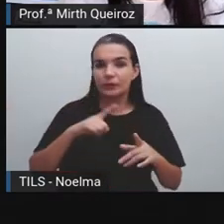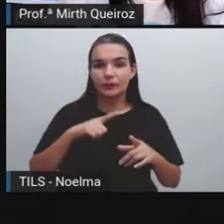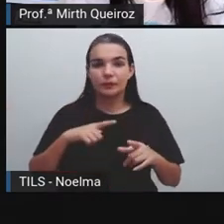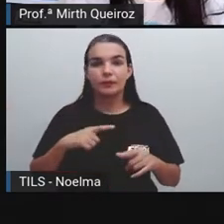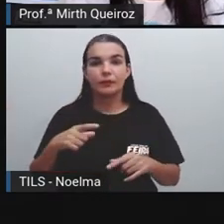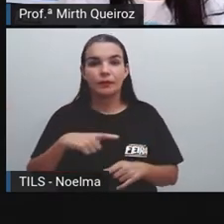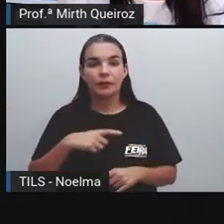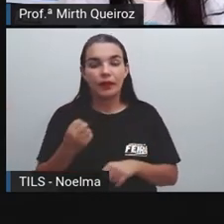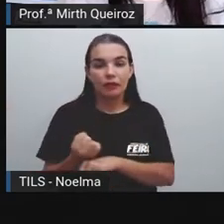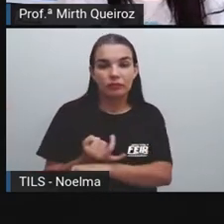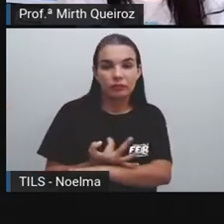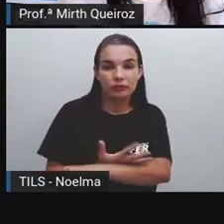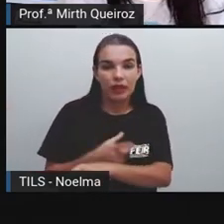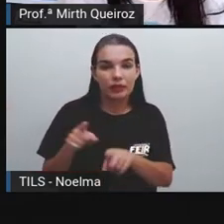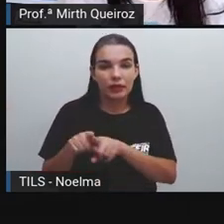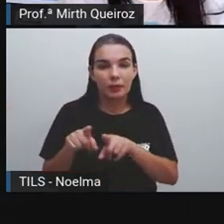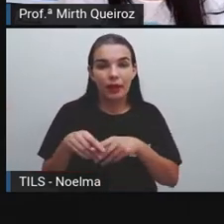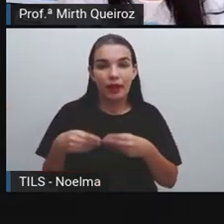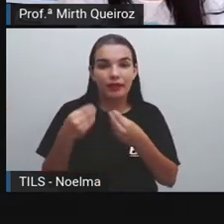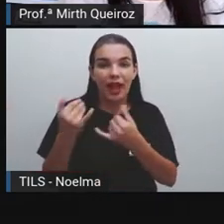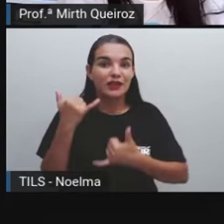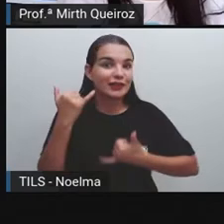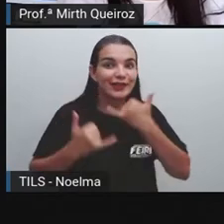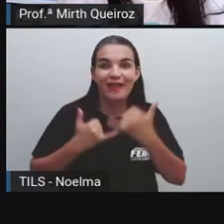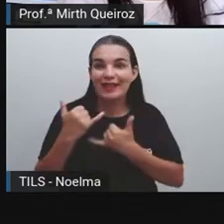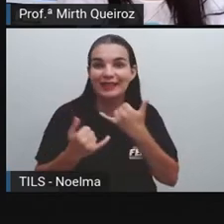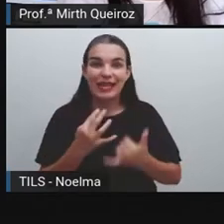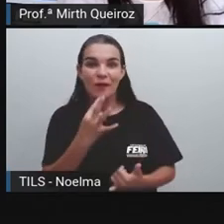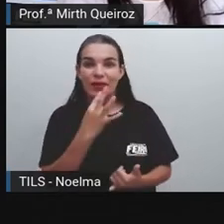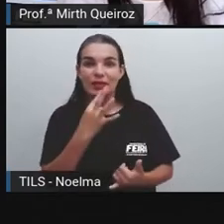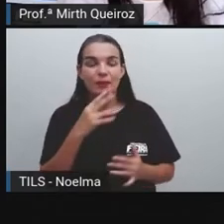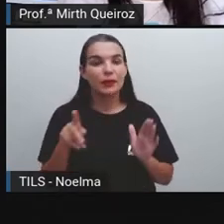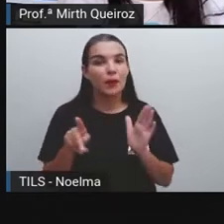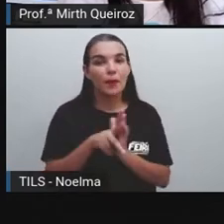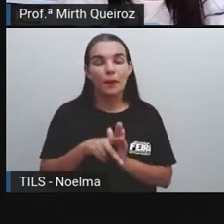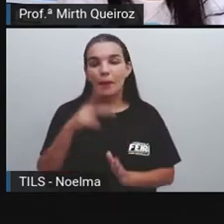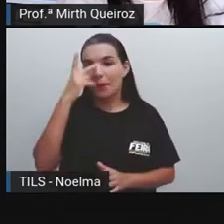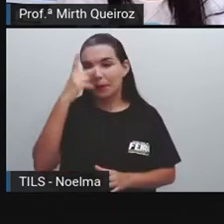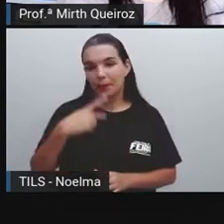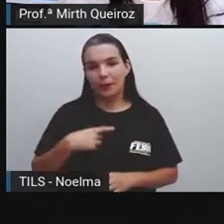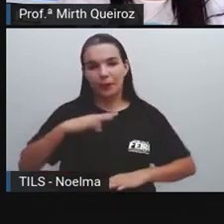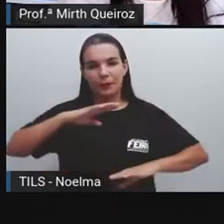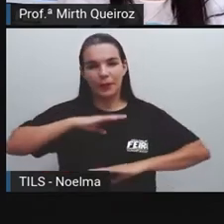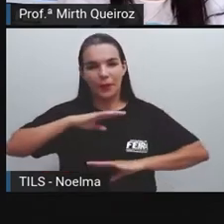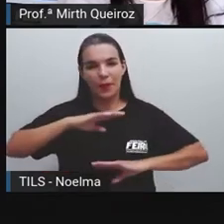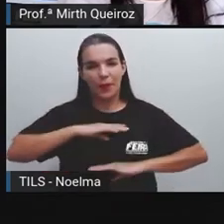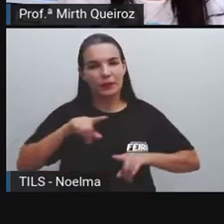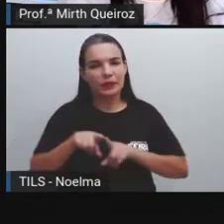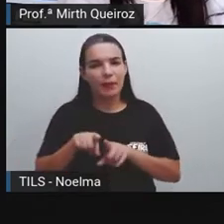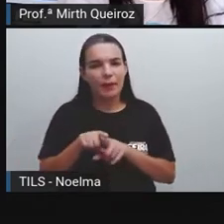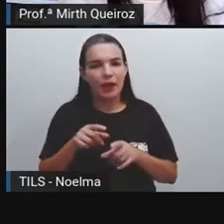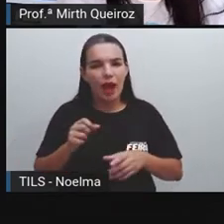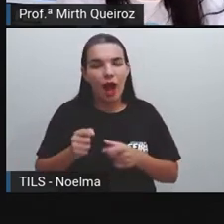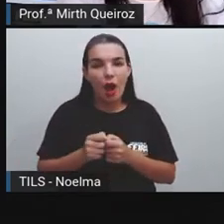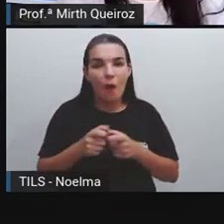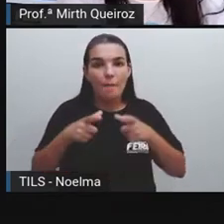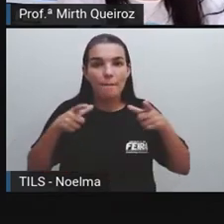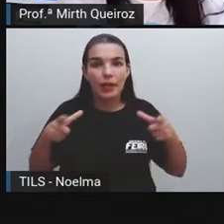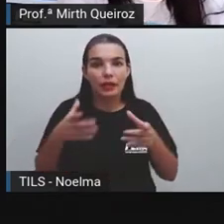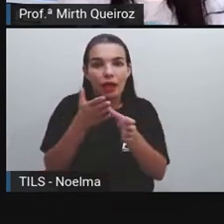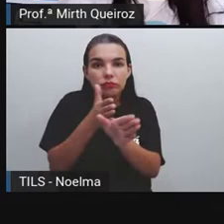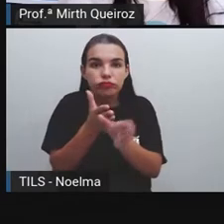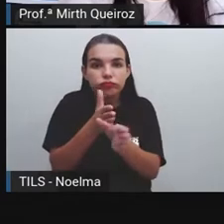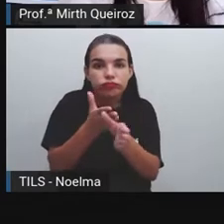conhecimento do próprio corpo, aumenta o equilíbrio e a coordenação motora e desenvolve também o